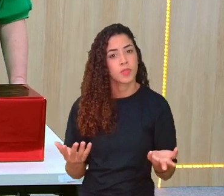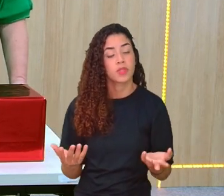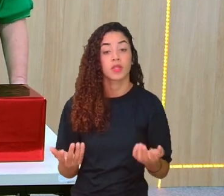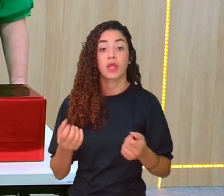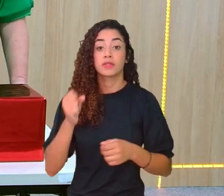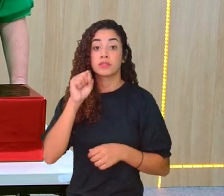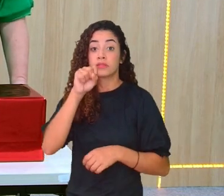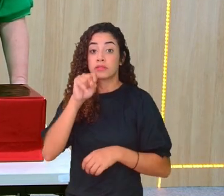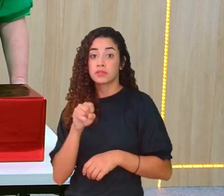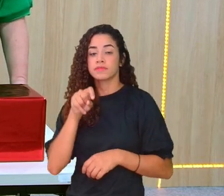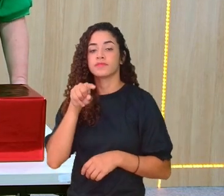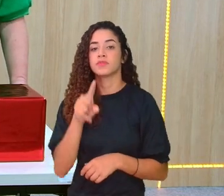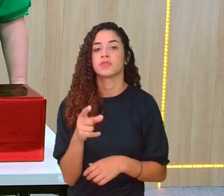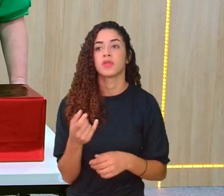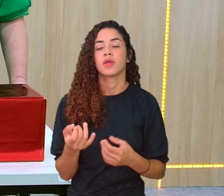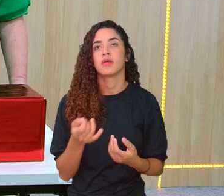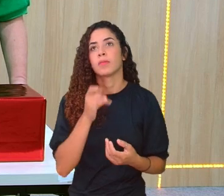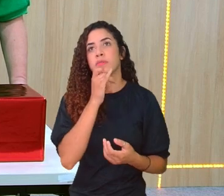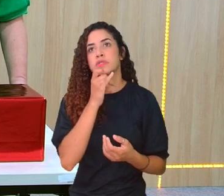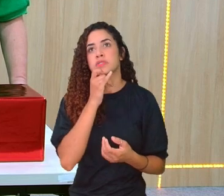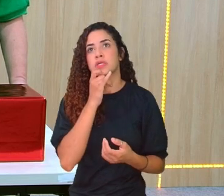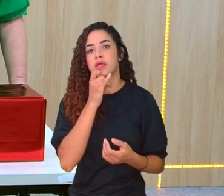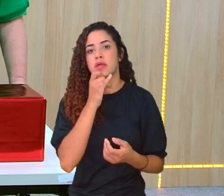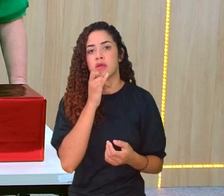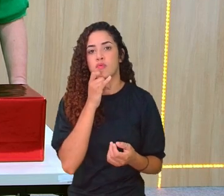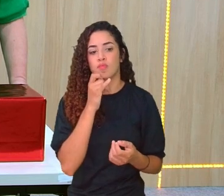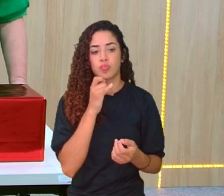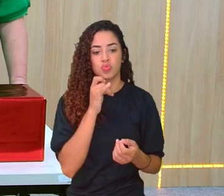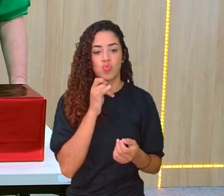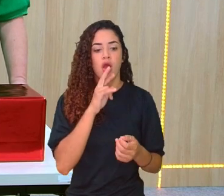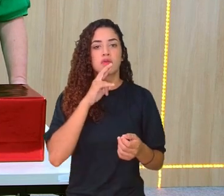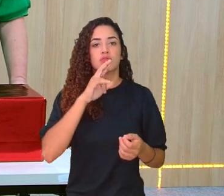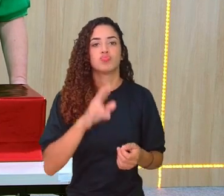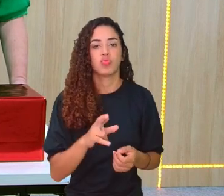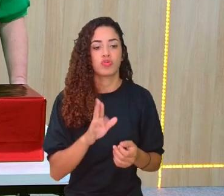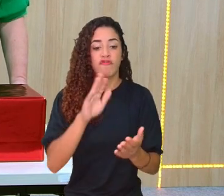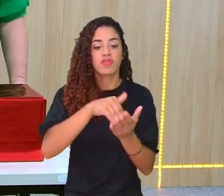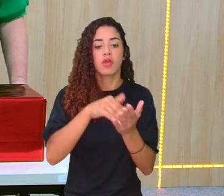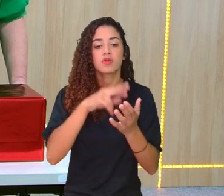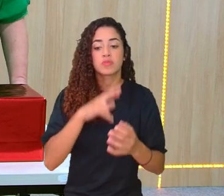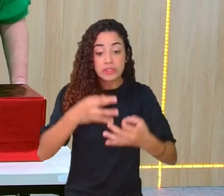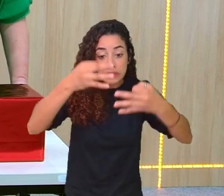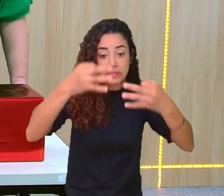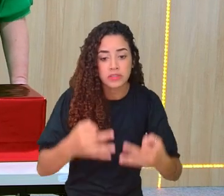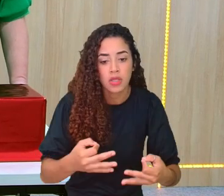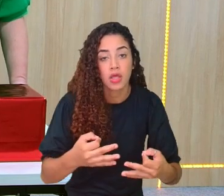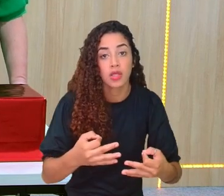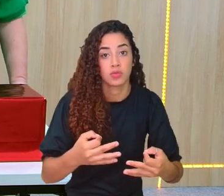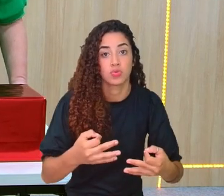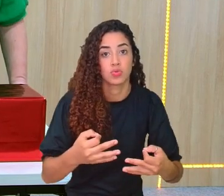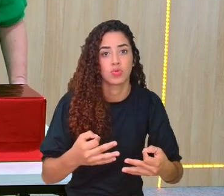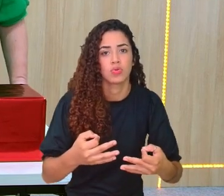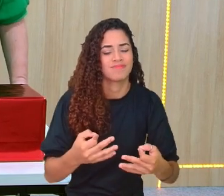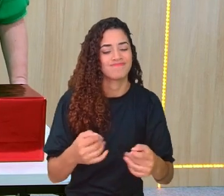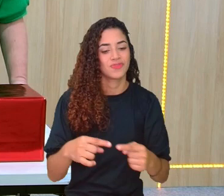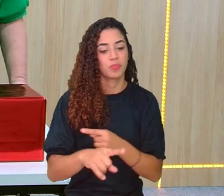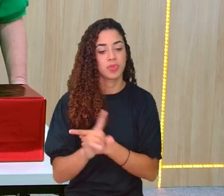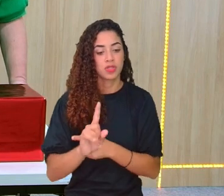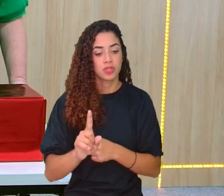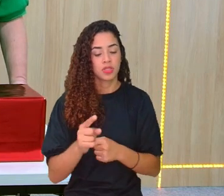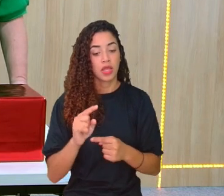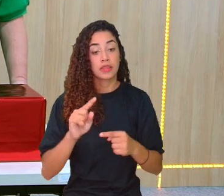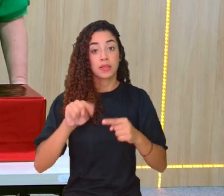não chegar ao fim de uma resposta satisfatória, você pode olhar onde é que foi, o que eu tenho que